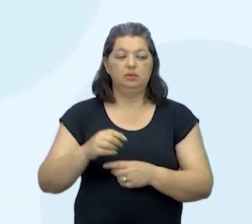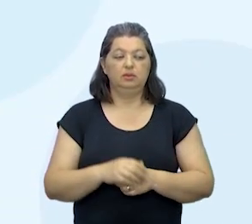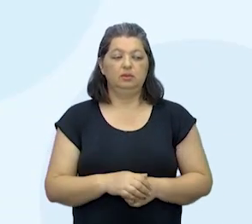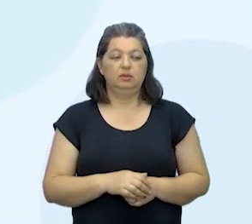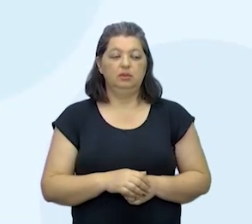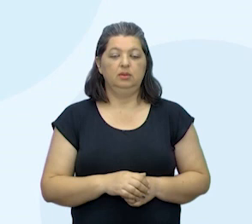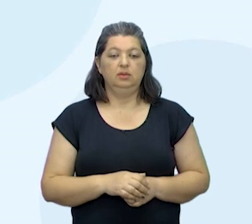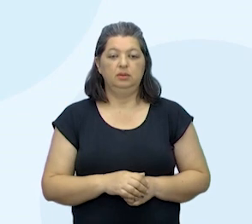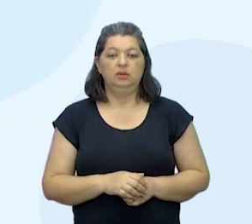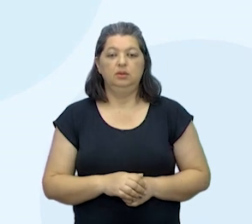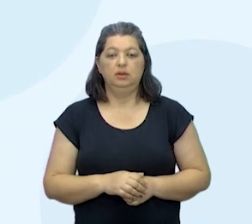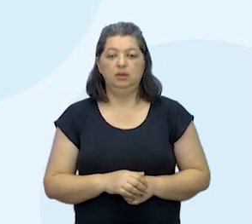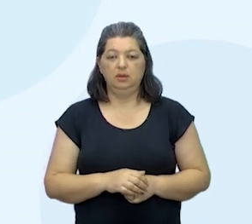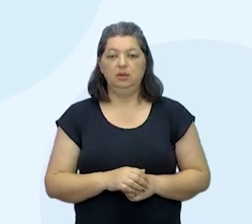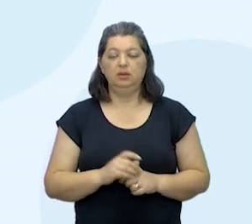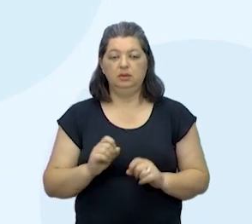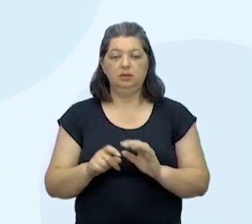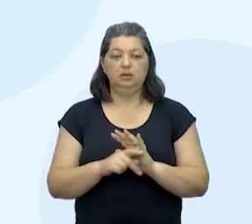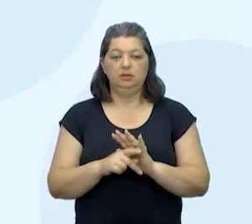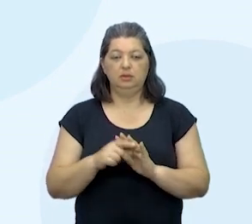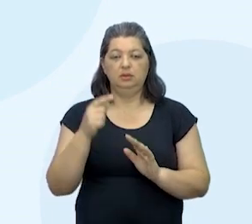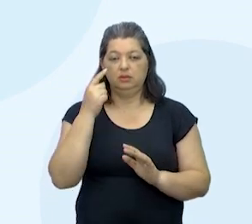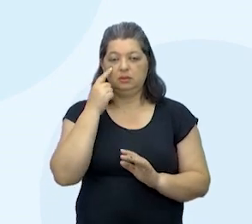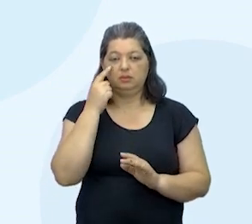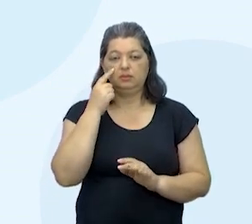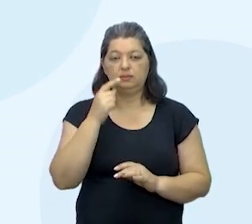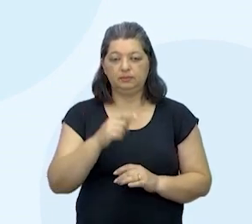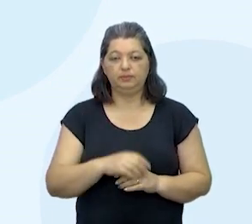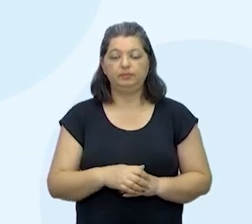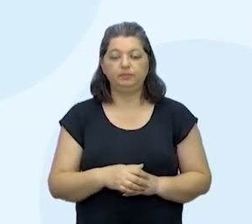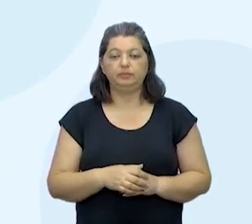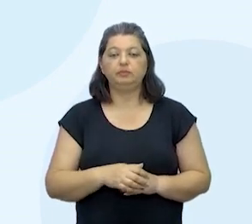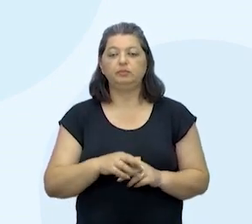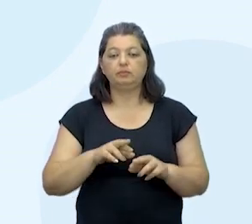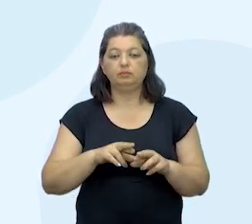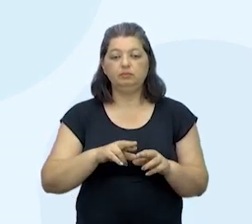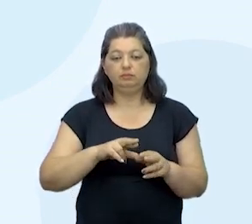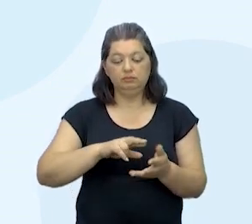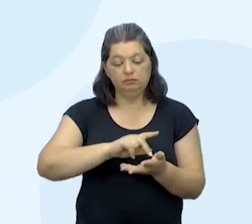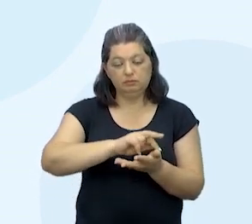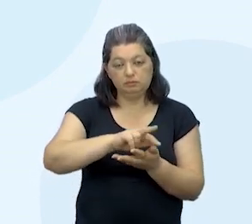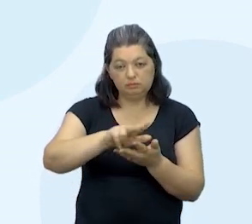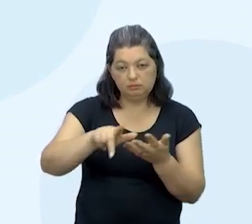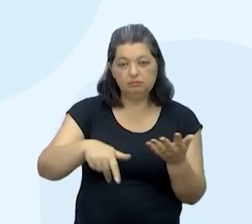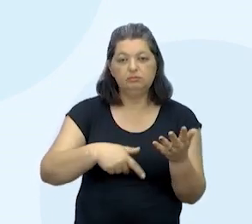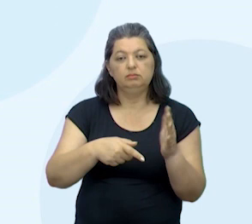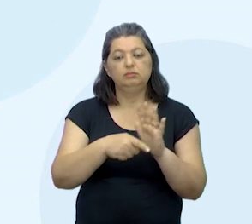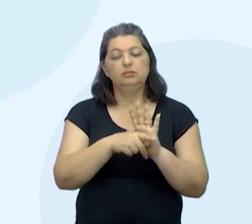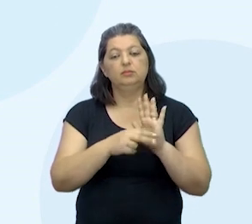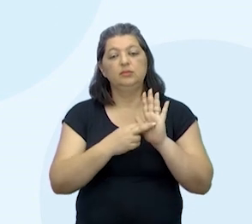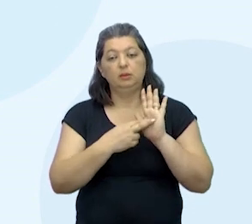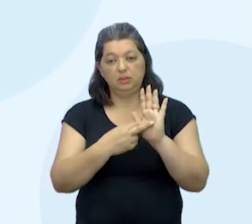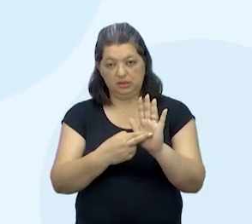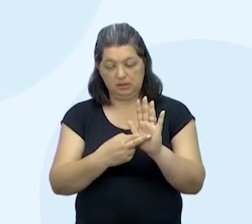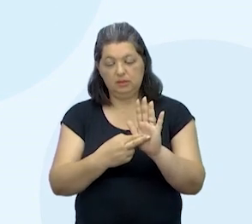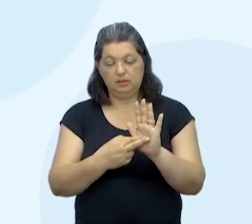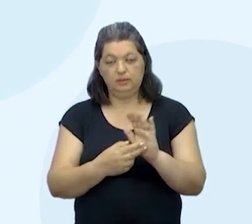números que representam cada tipo de plástico e os diferentes tipos de representações, tá?